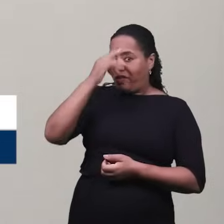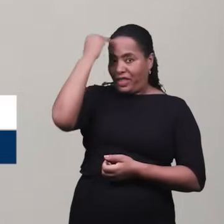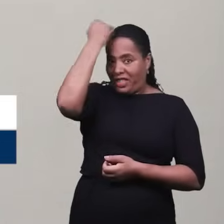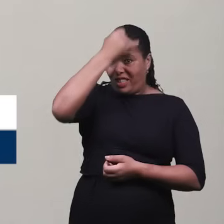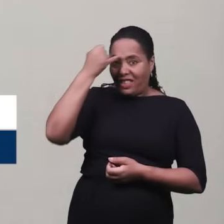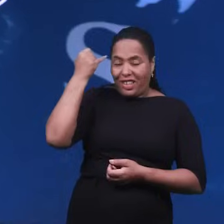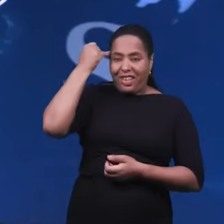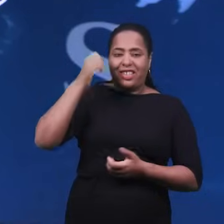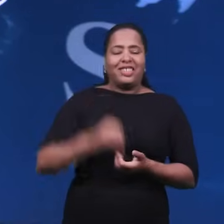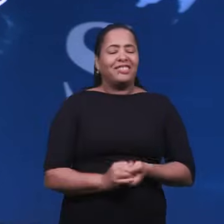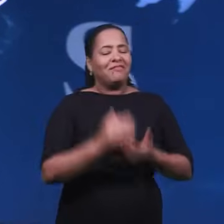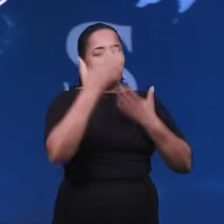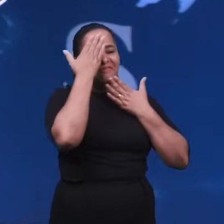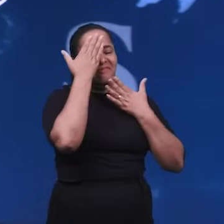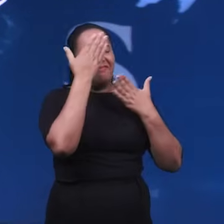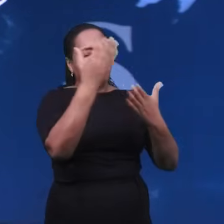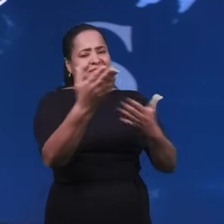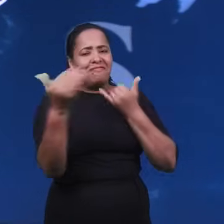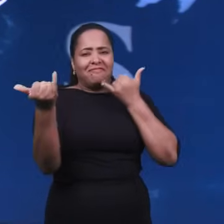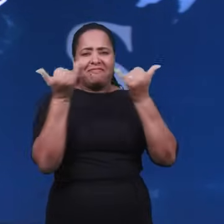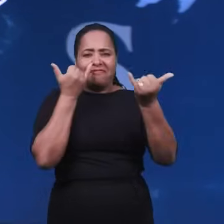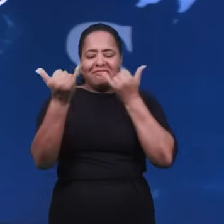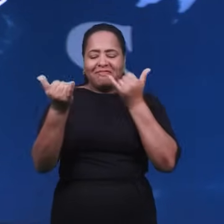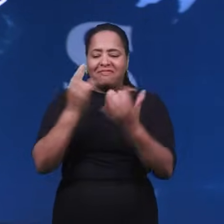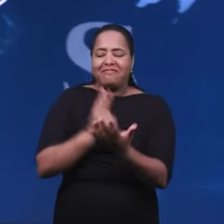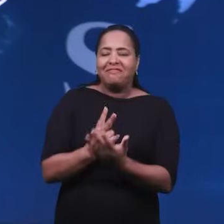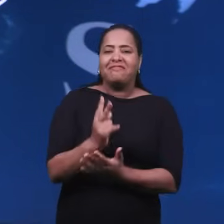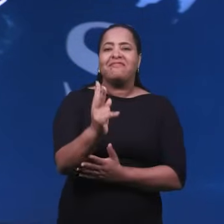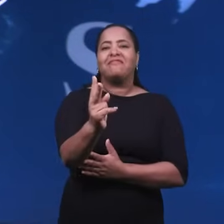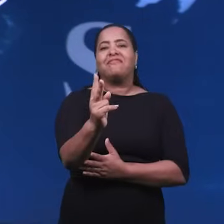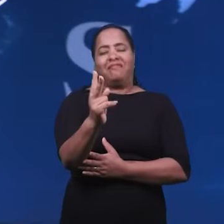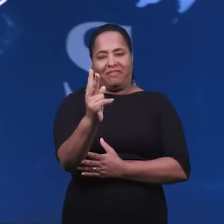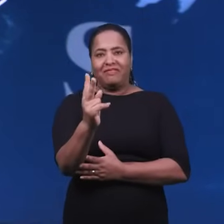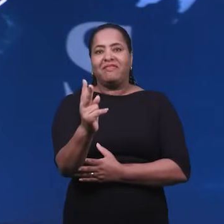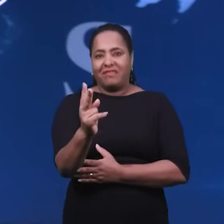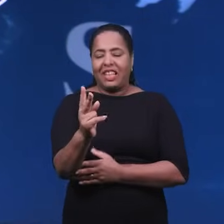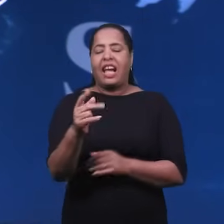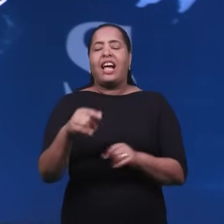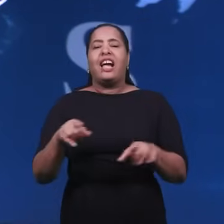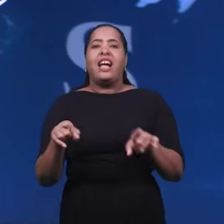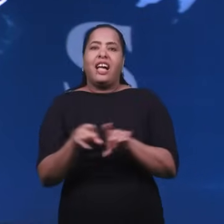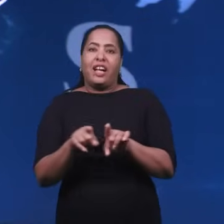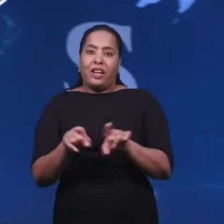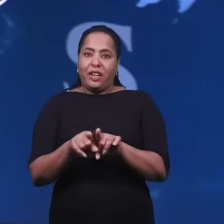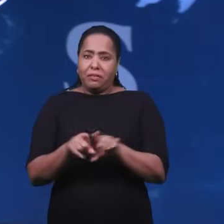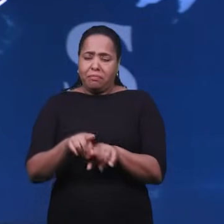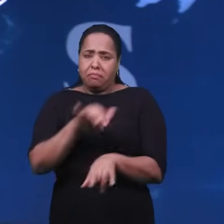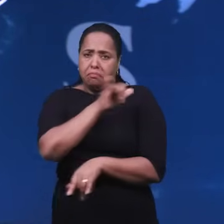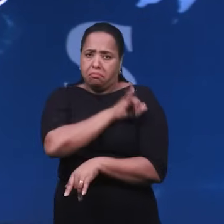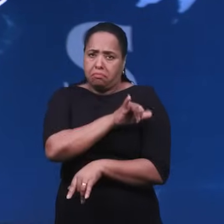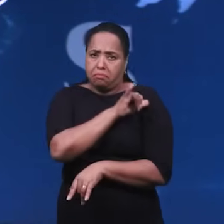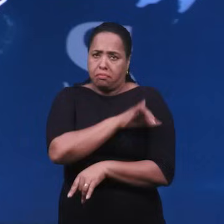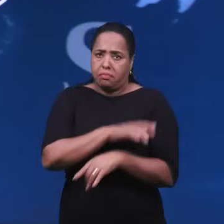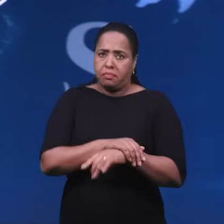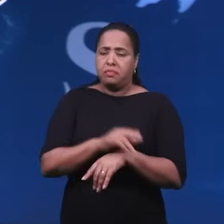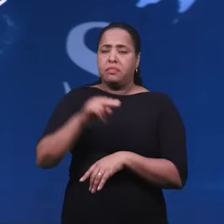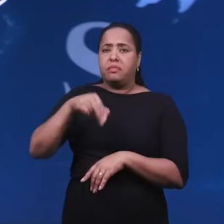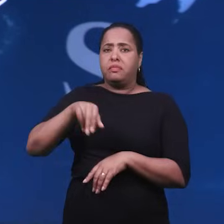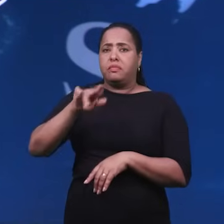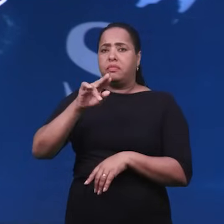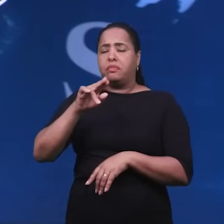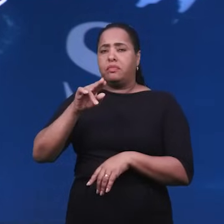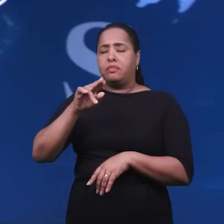estúdio Jorge Pessoa. Obrigado pelas informações. Dando sequência aqui, vamos agora para a Baixada, tá? Baixada Fluminense, com o nosso companheiro